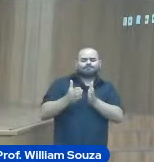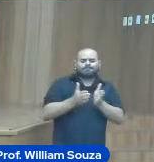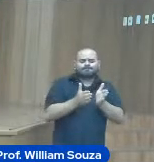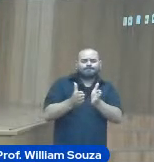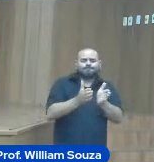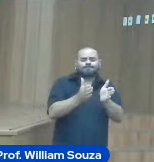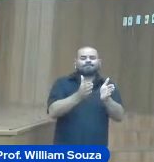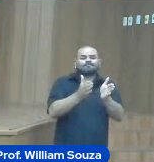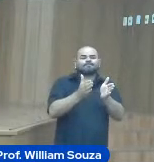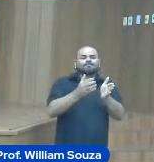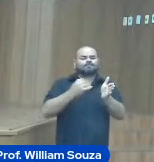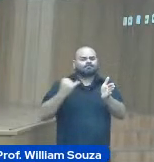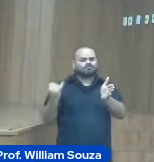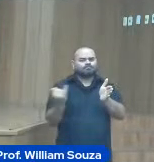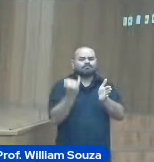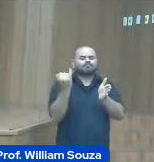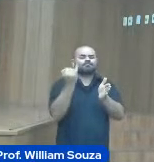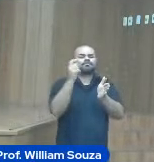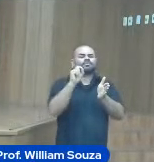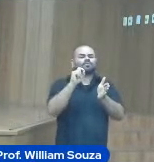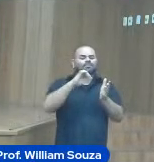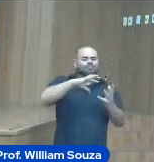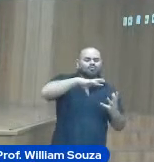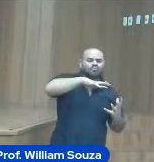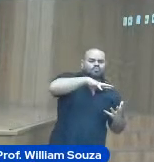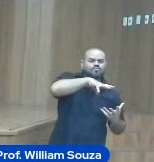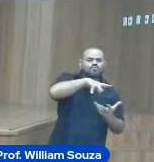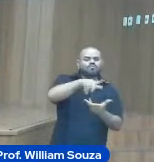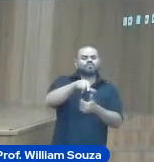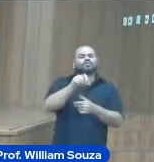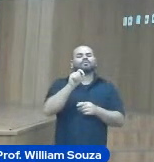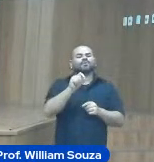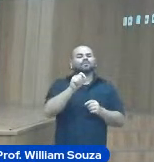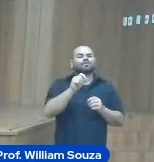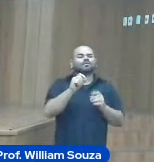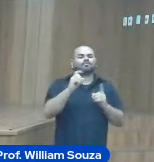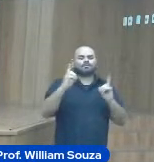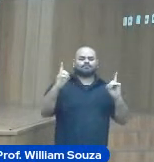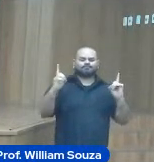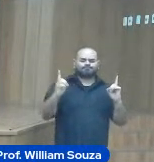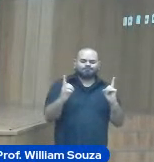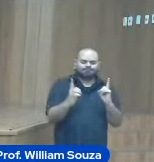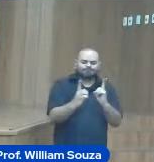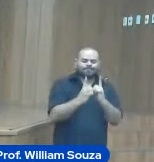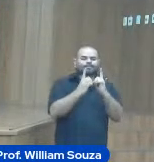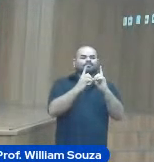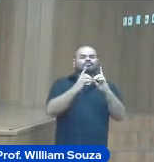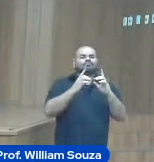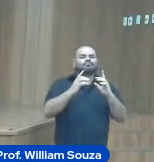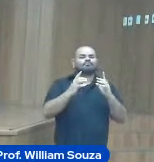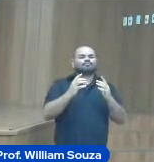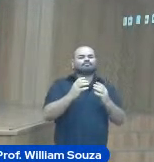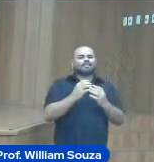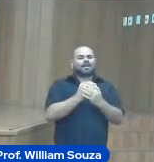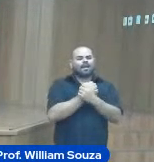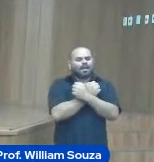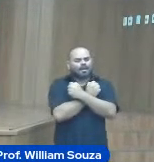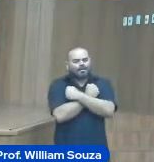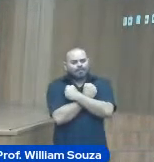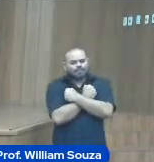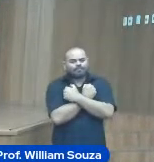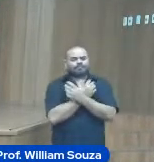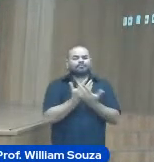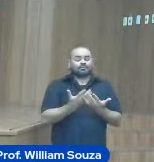para a humanidade se aproximar, se abraçar. Então, a minha utopia tem um